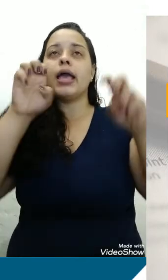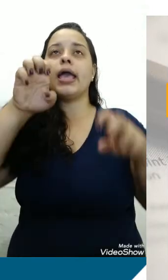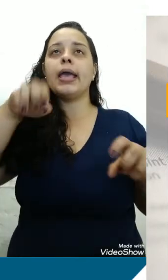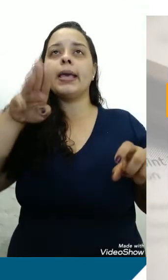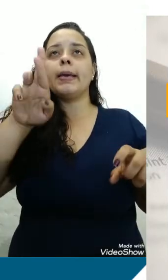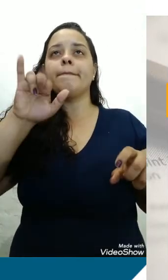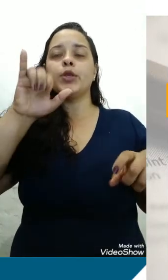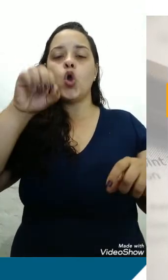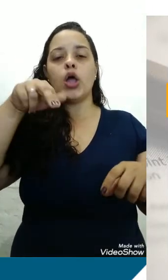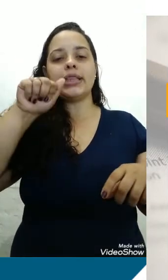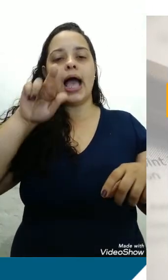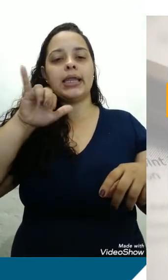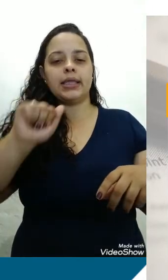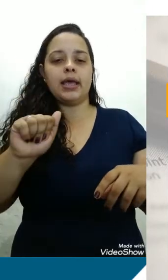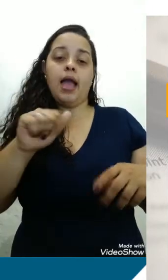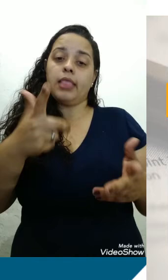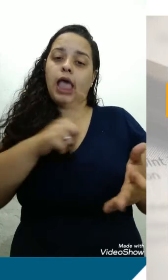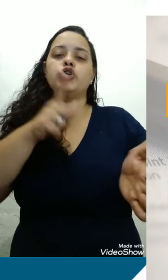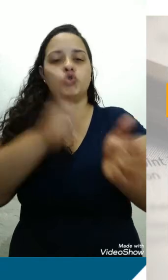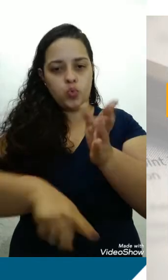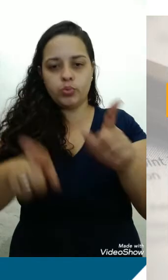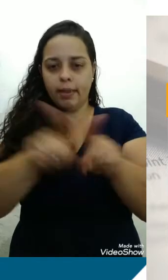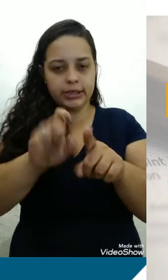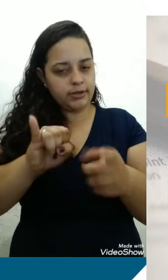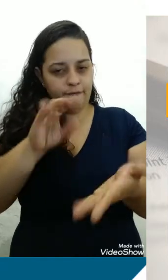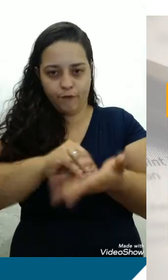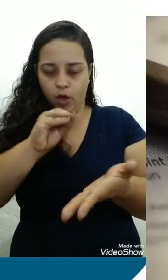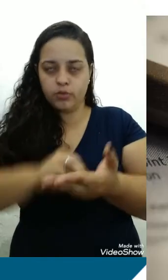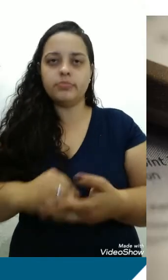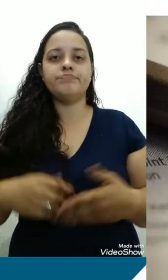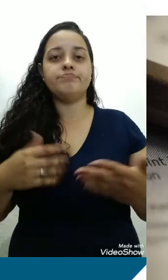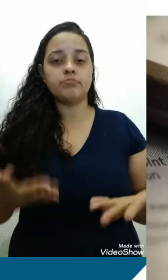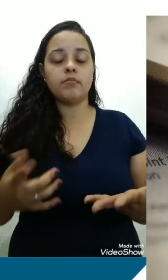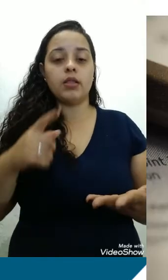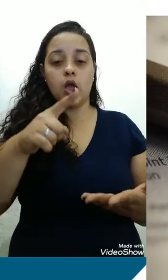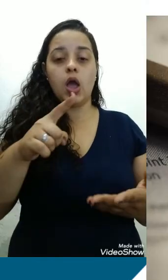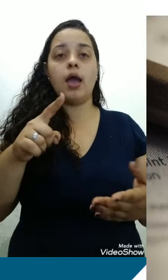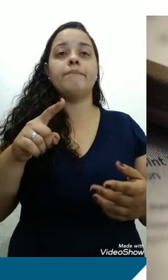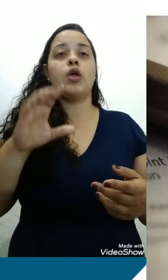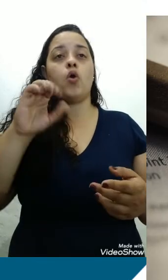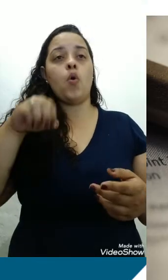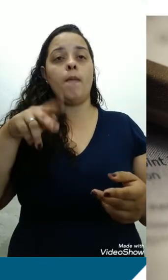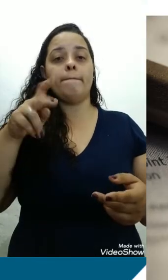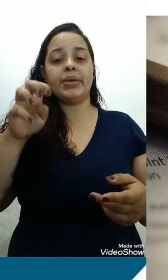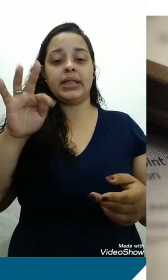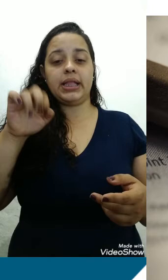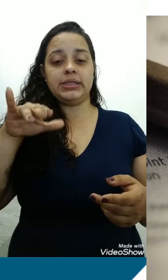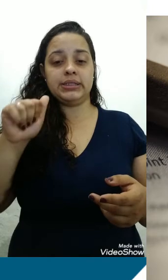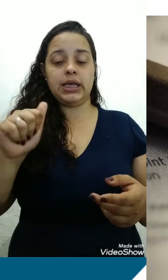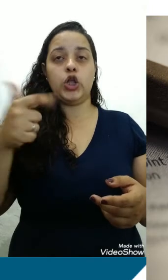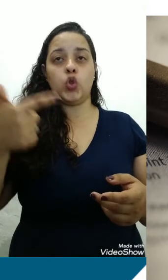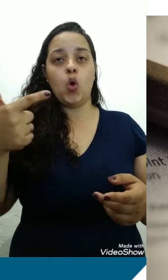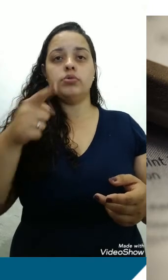há um desconto da pontuação da competência 2. A competência 2 ela é um pouco diferente das